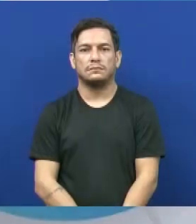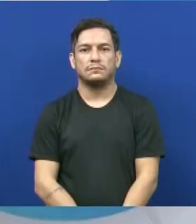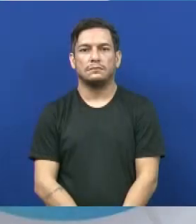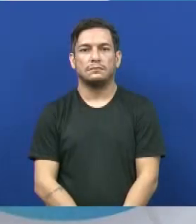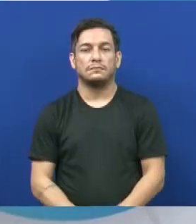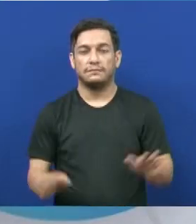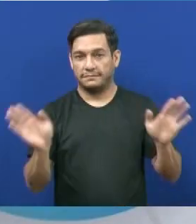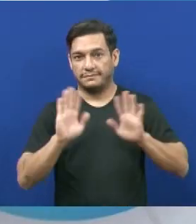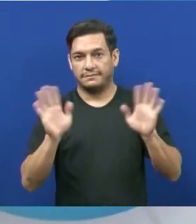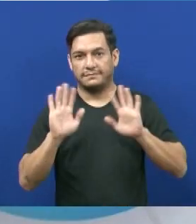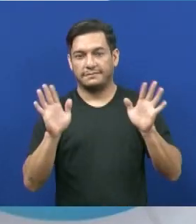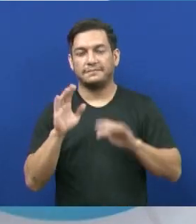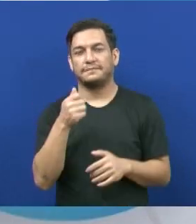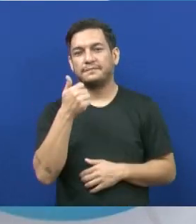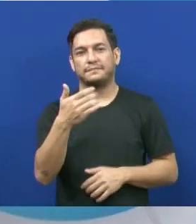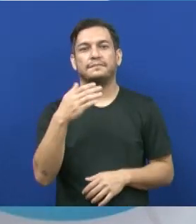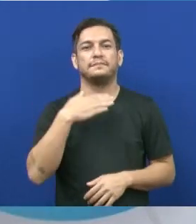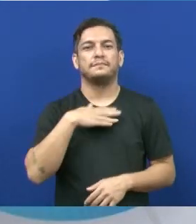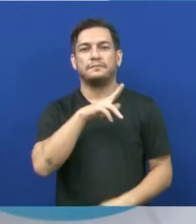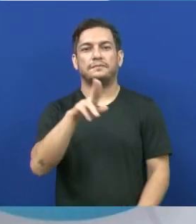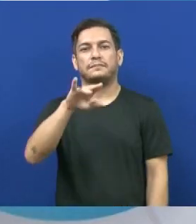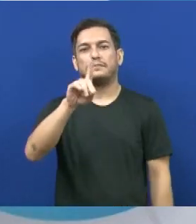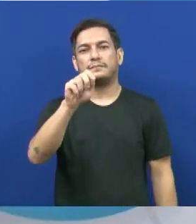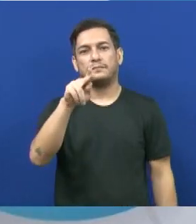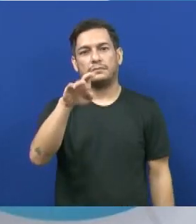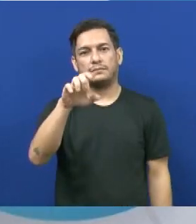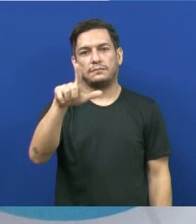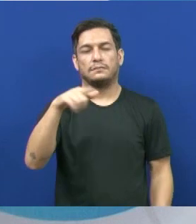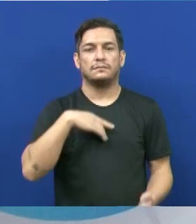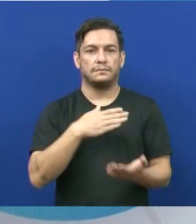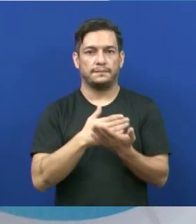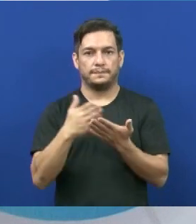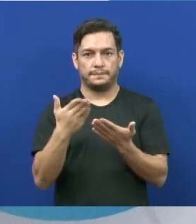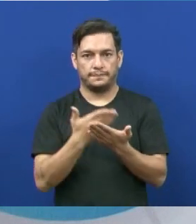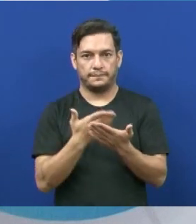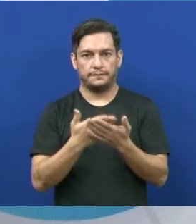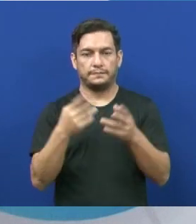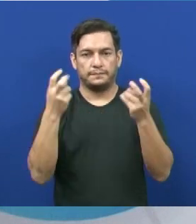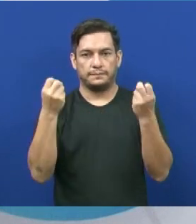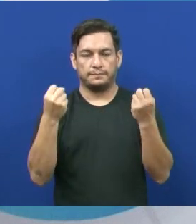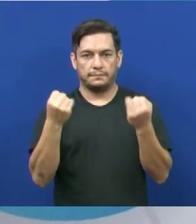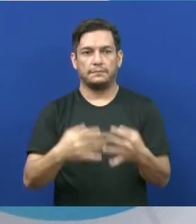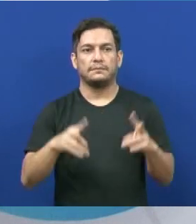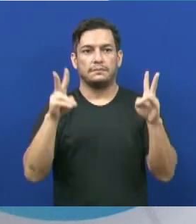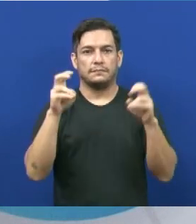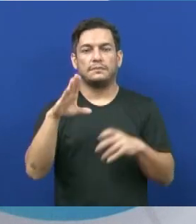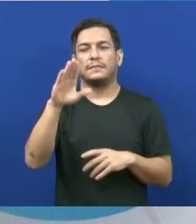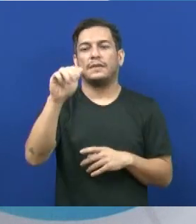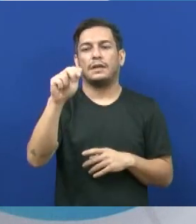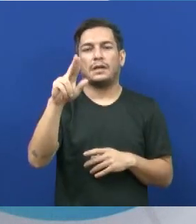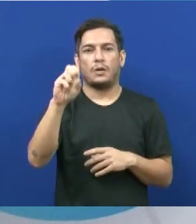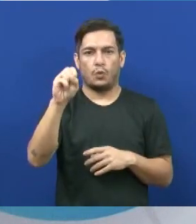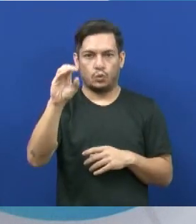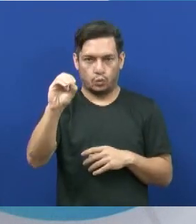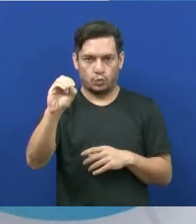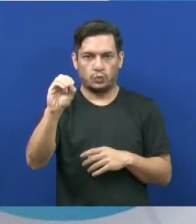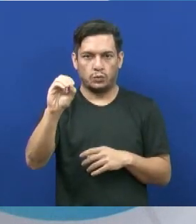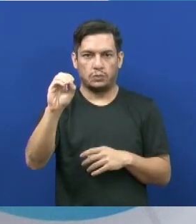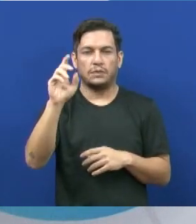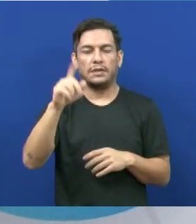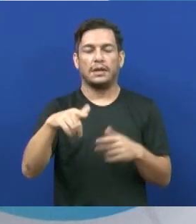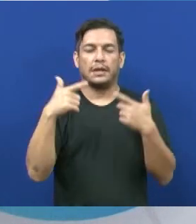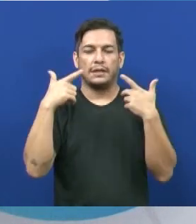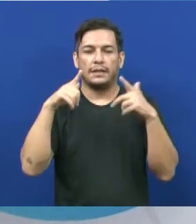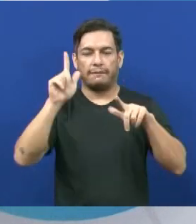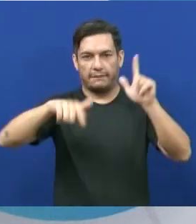e aí moçada sou professor daniel vamos dar início essa água que vai tratar um pouco sobre o caso e também a variação